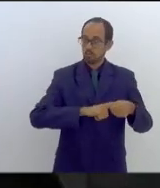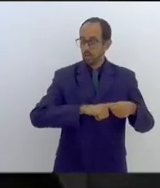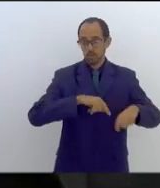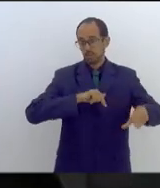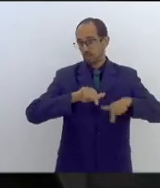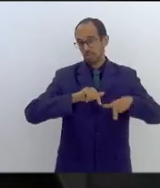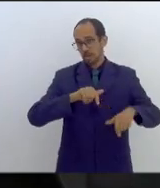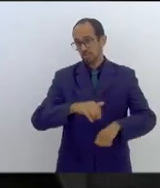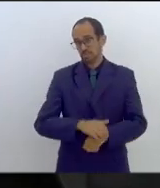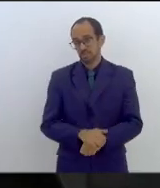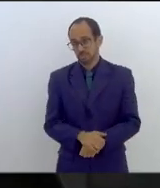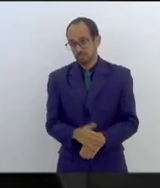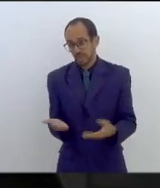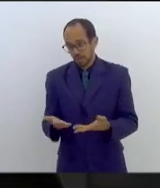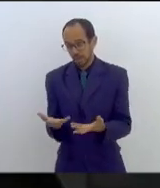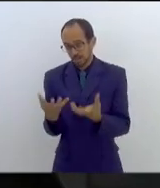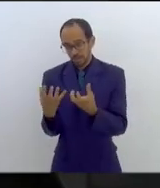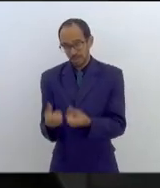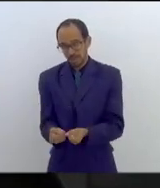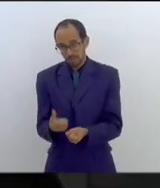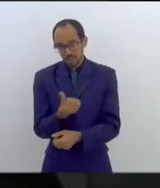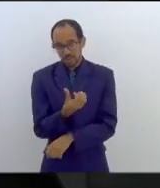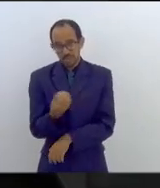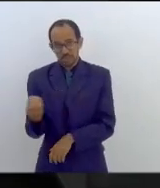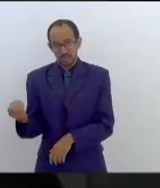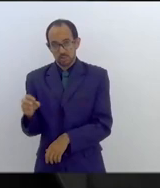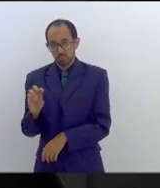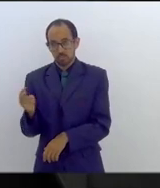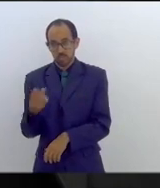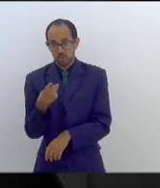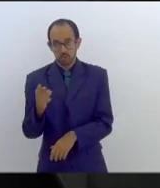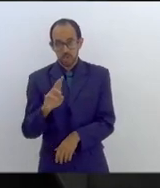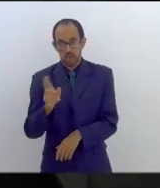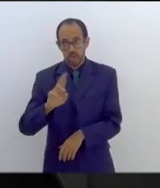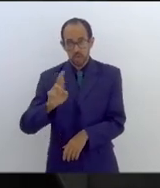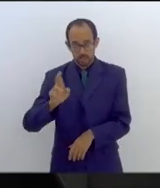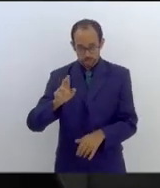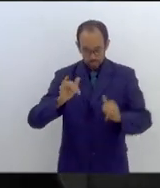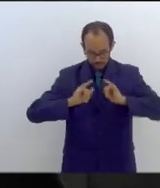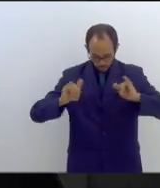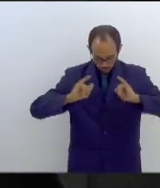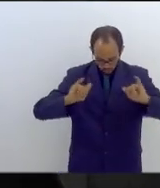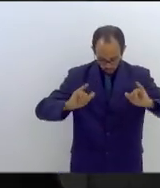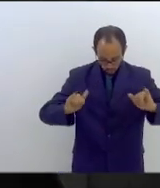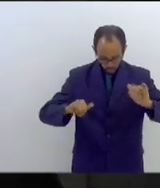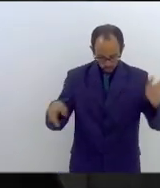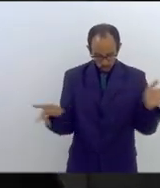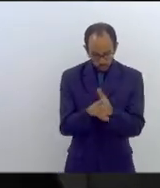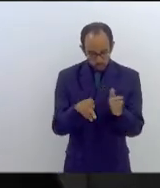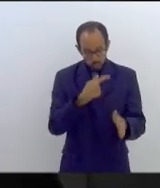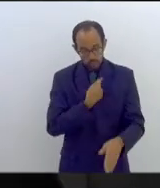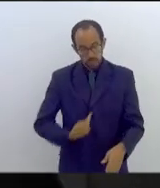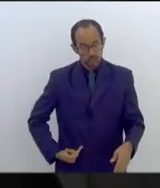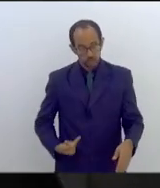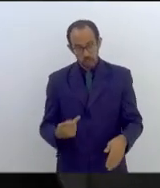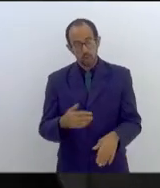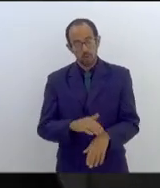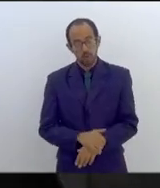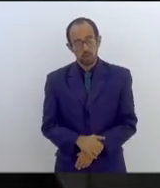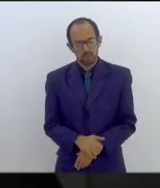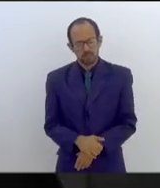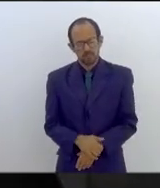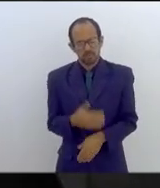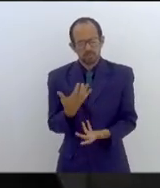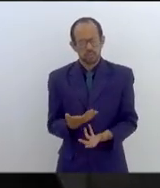agora, ela vai receber uma bolada de R$600 milhões, pelo que se noticia, pelo próprio governador noticia. A gente quer saber quais são